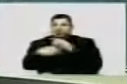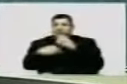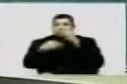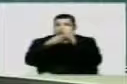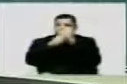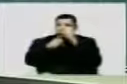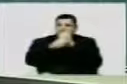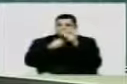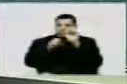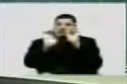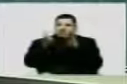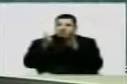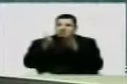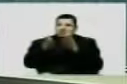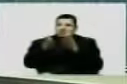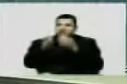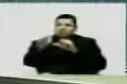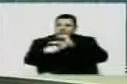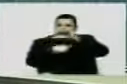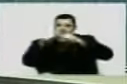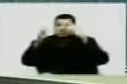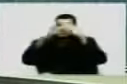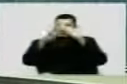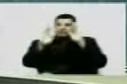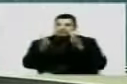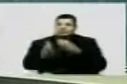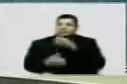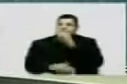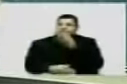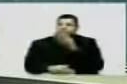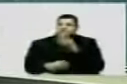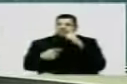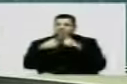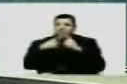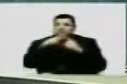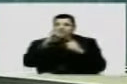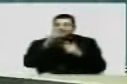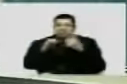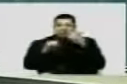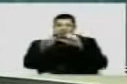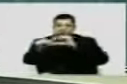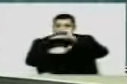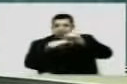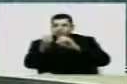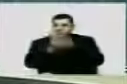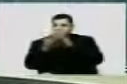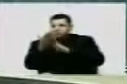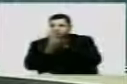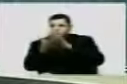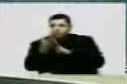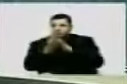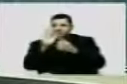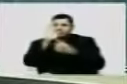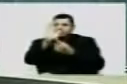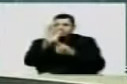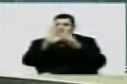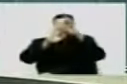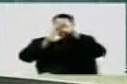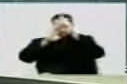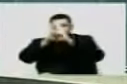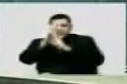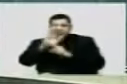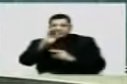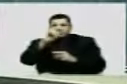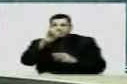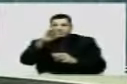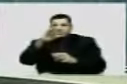nosso orçamento que está tramitando nesta casa. Porque se não mudar nada, a previsão de arrecadação